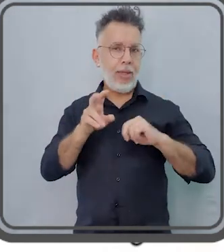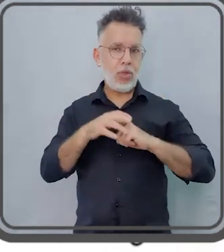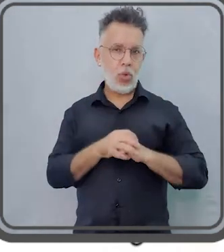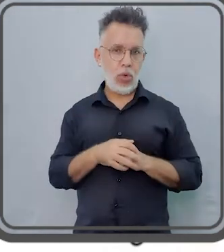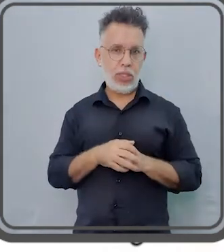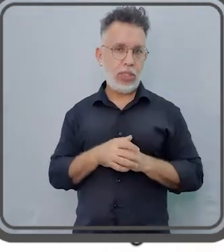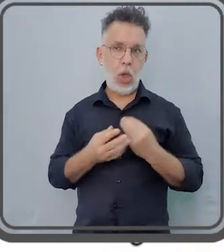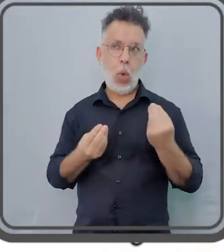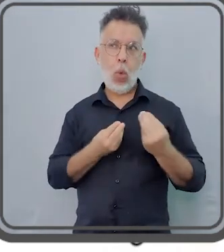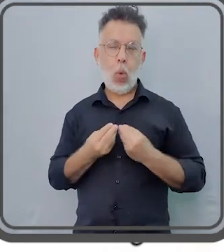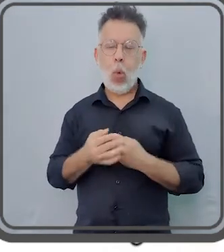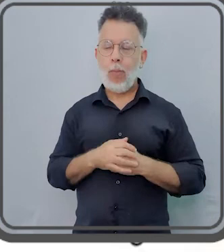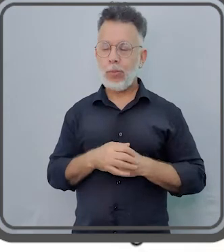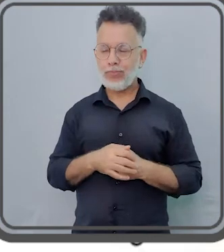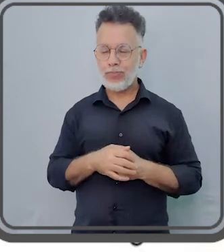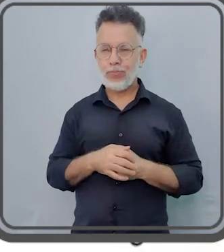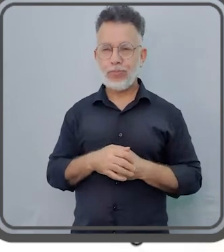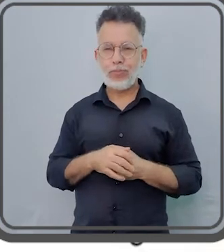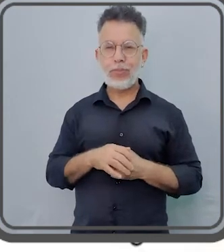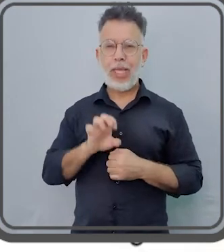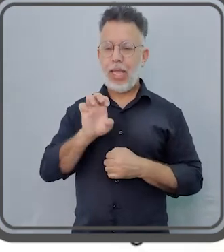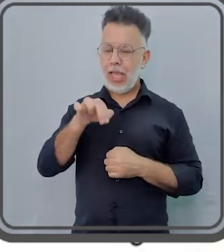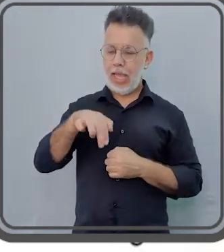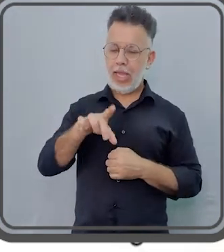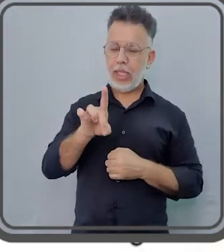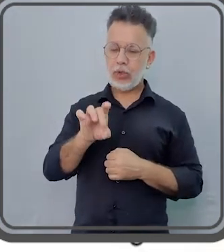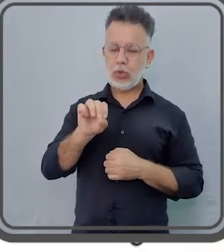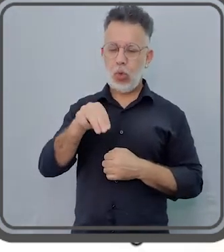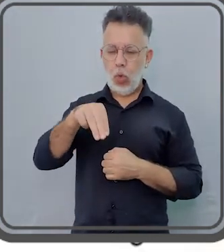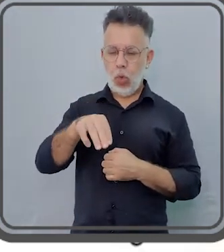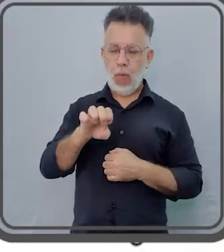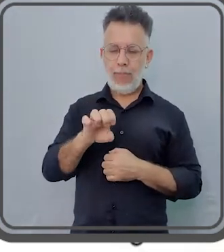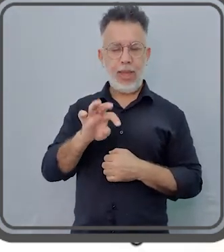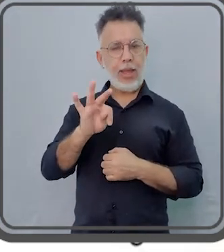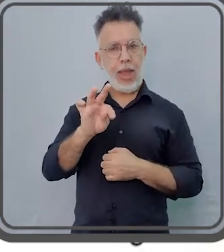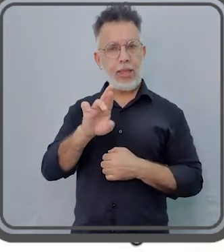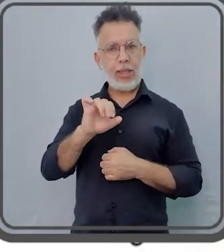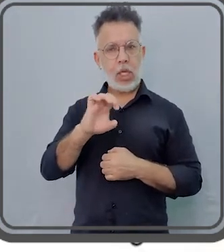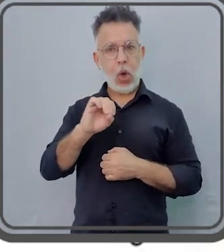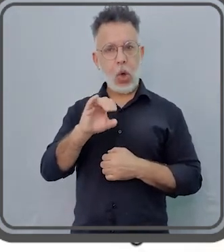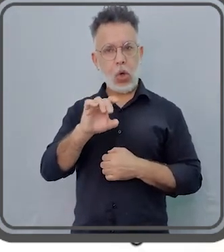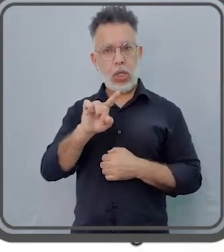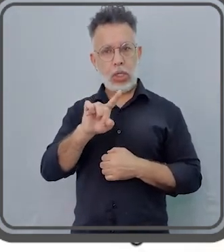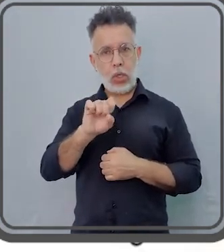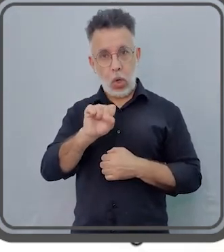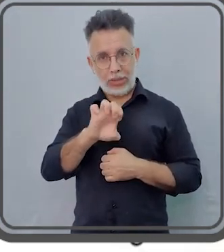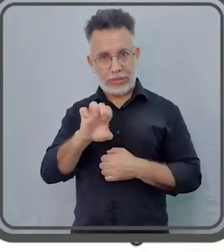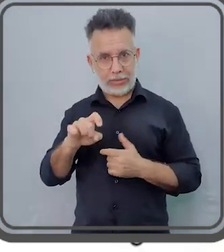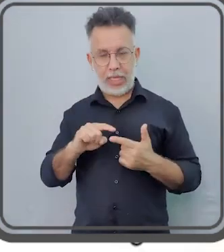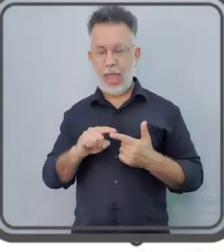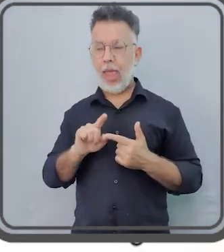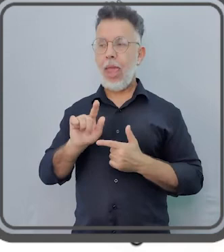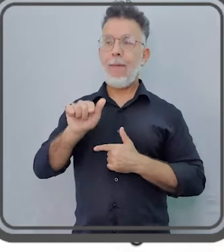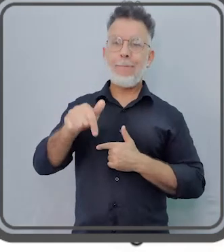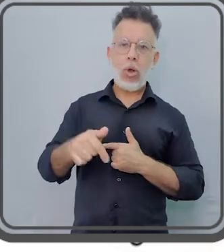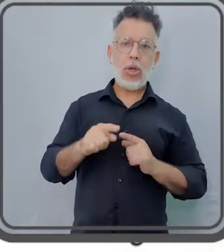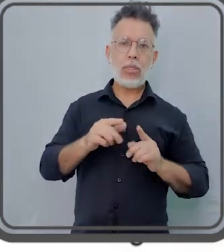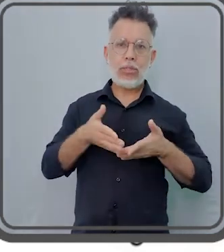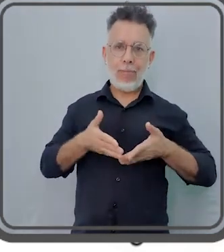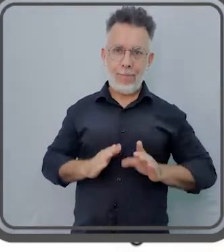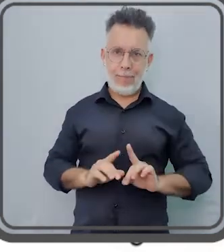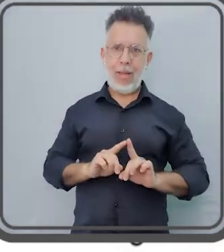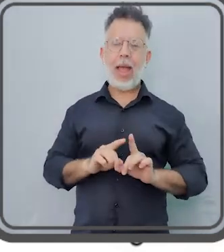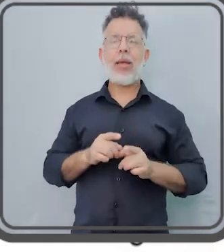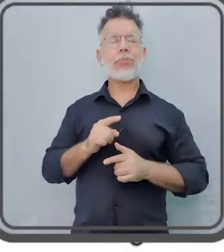endometriose, pós-parto, aleitamento, fertilidade, né, que é um campo que cresce muito nessa área de investimento e inovação. A grande questão é